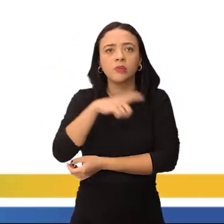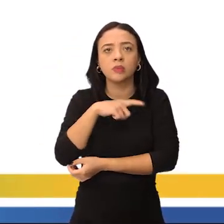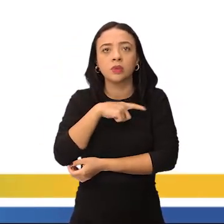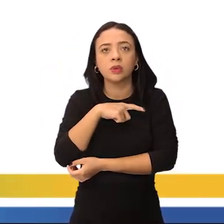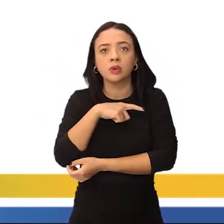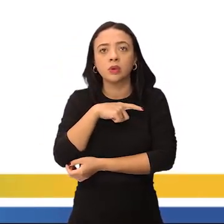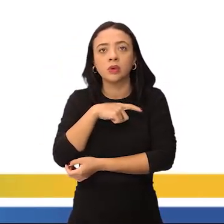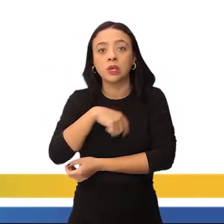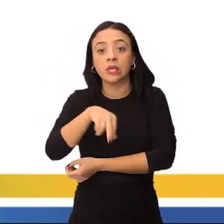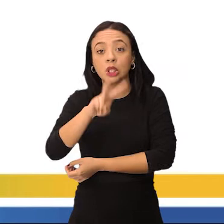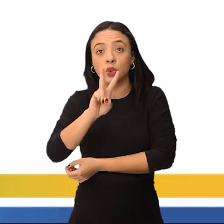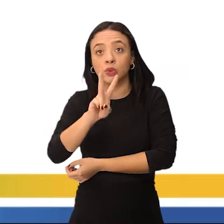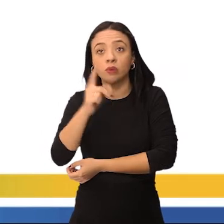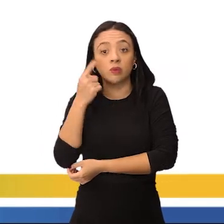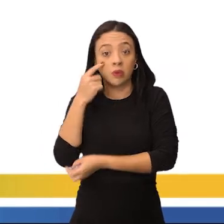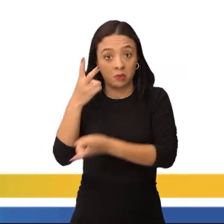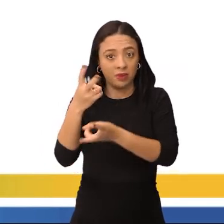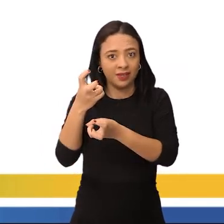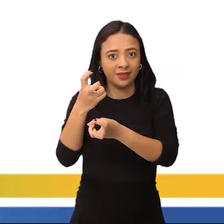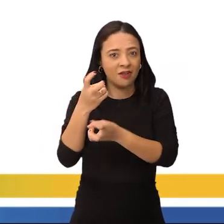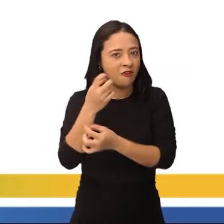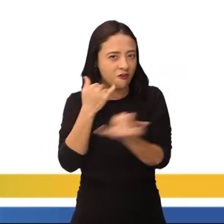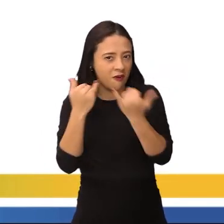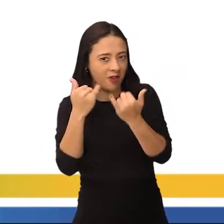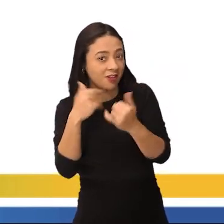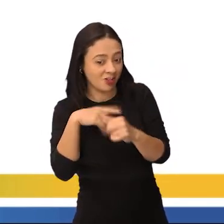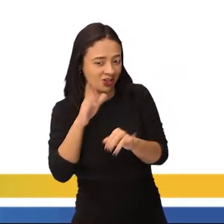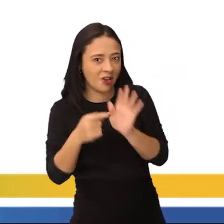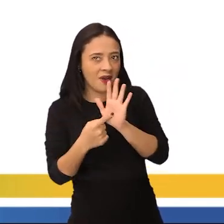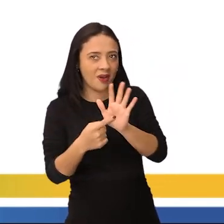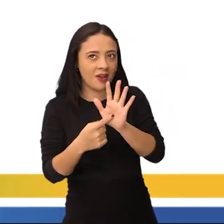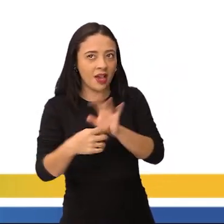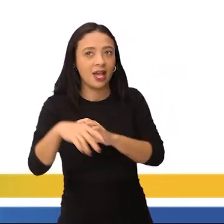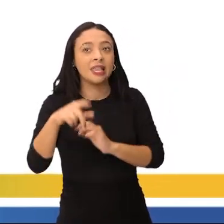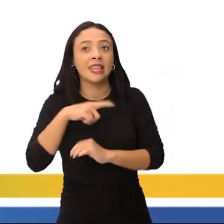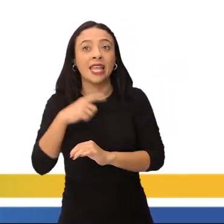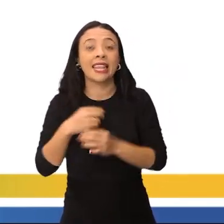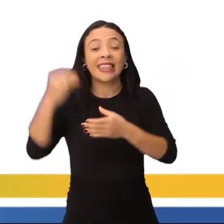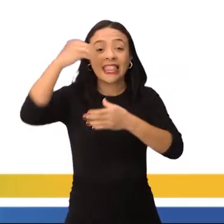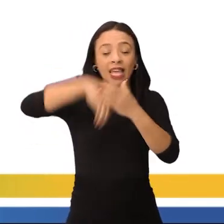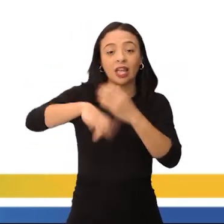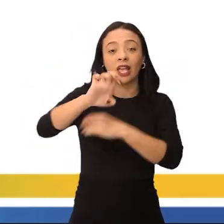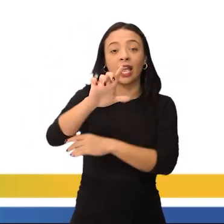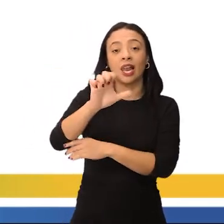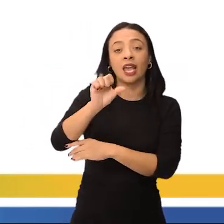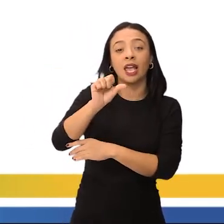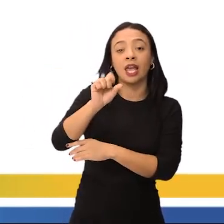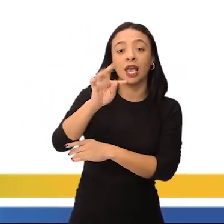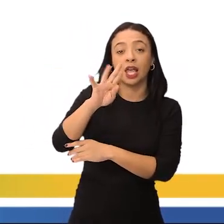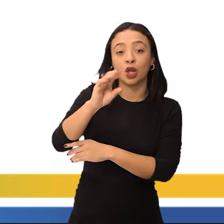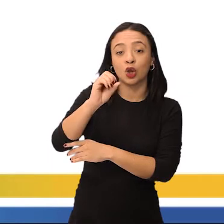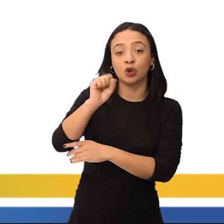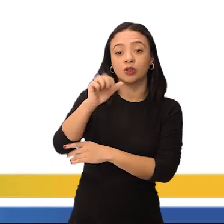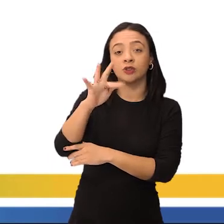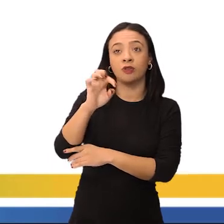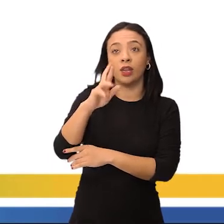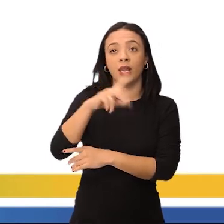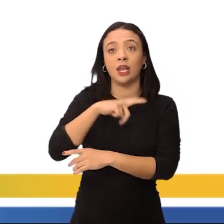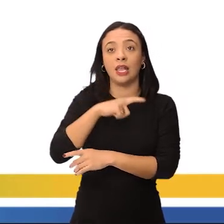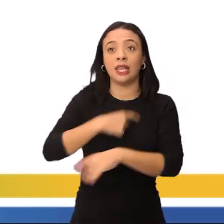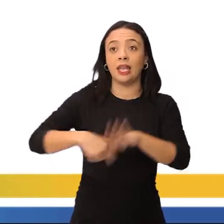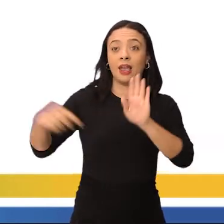desculpa voltar não sei vocês viram spoiler aí na eletrosfera nós temos a partícula negativa nós iremos representar